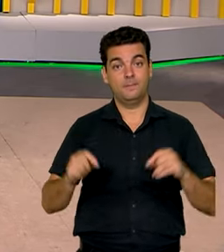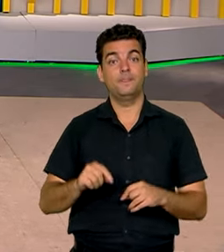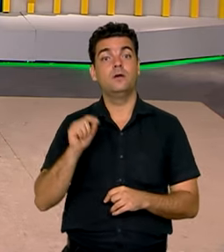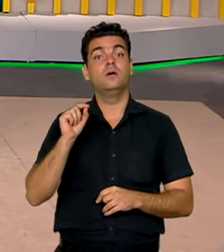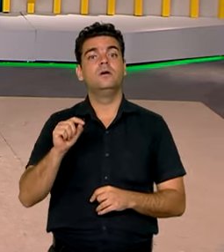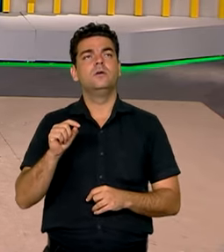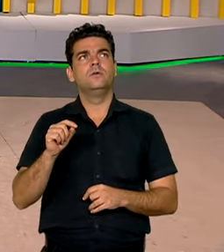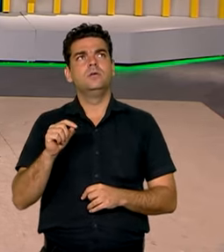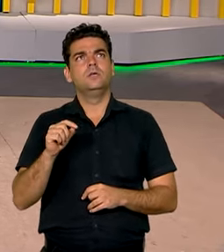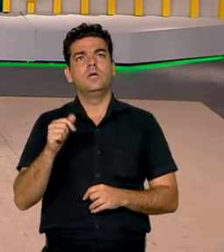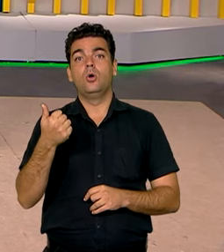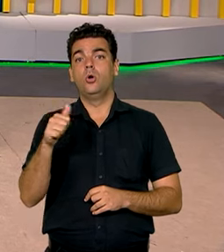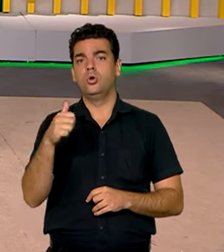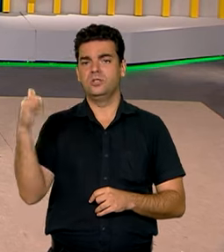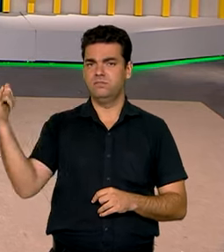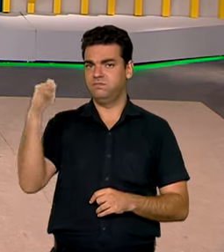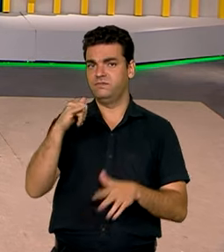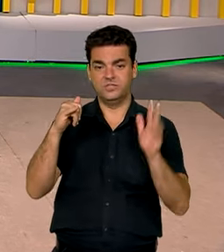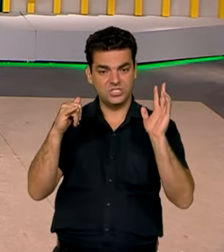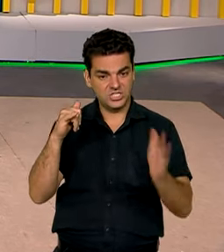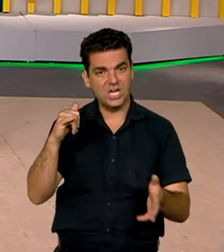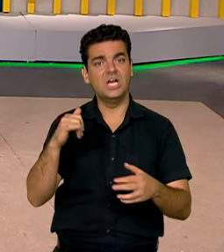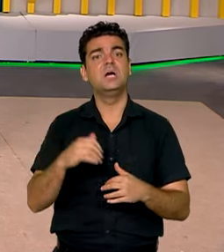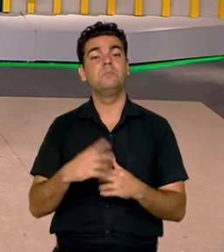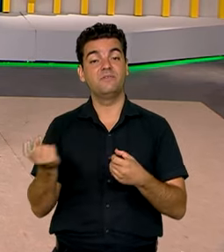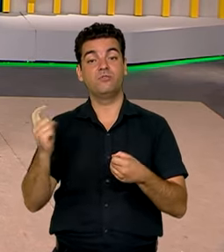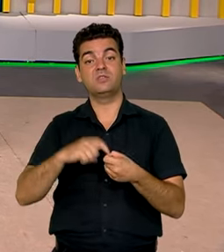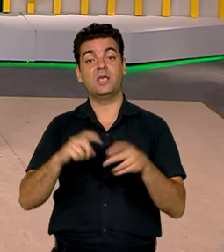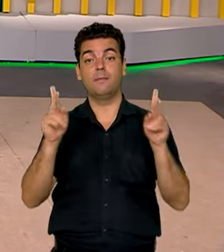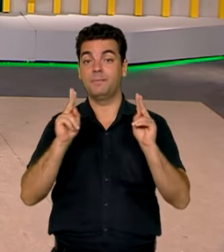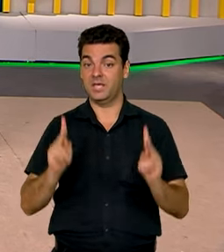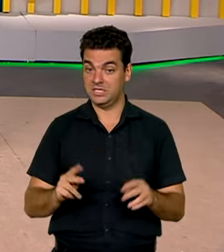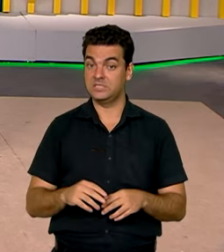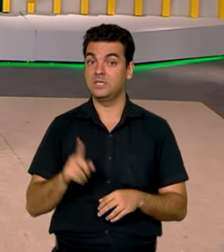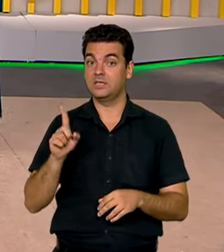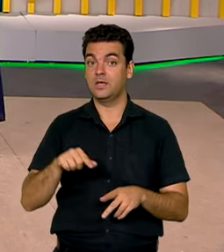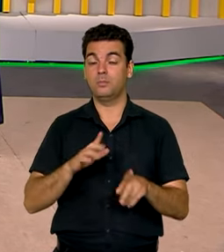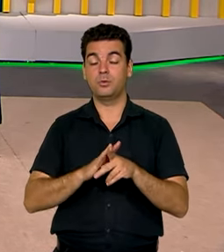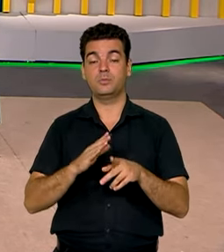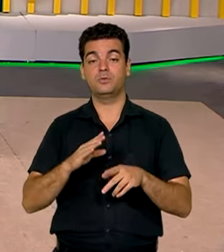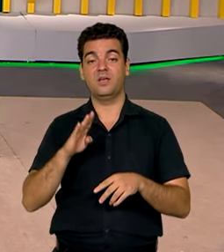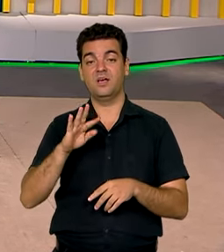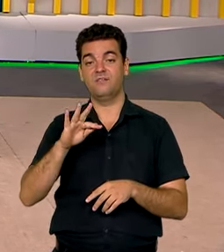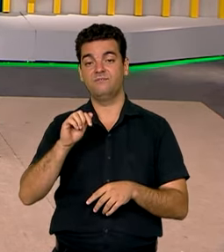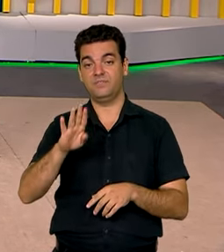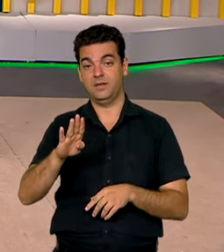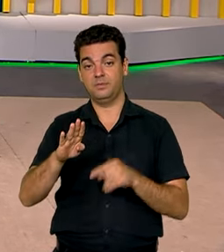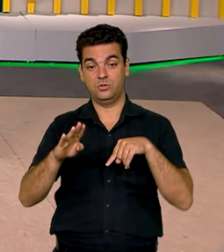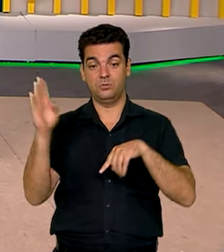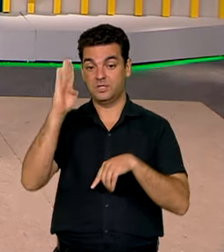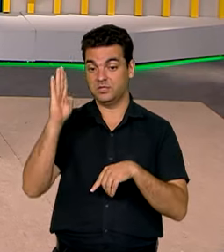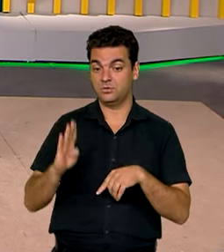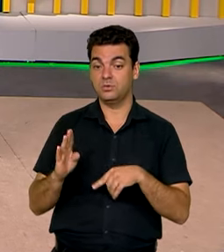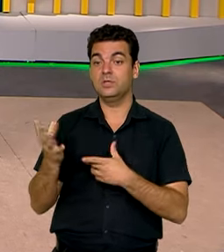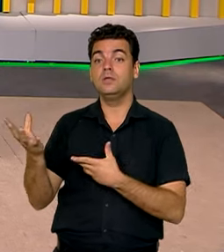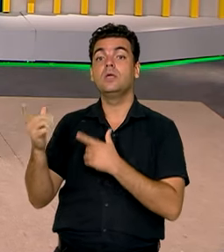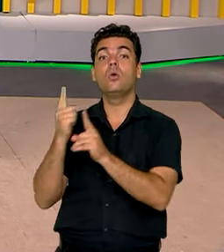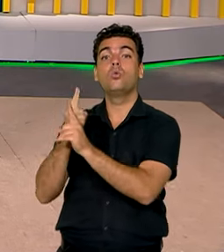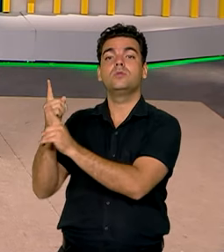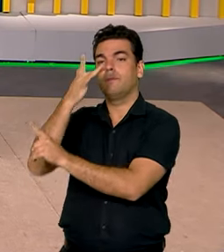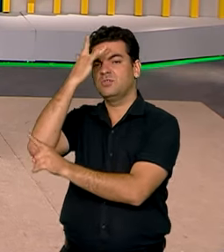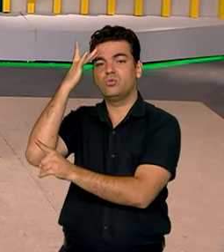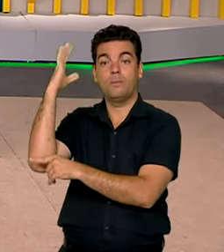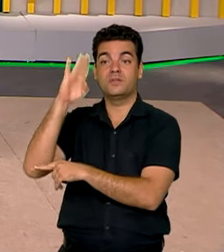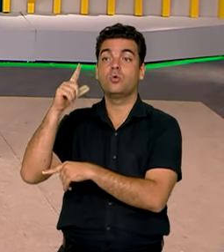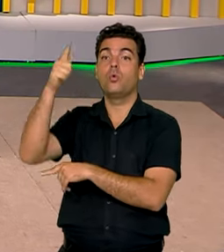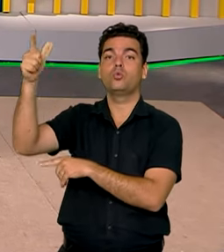o 11º voo da operação Voltando em Paz, da Força Aérea Brasileira, que repatria brasileiros e brasileiras